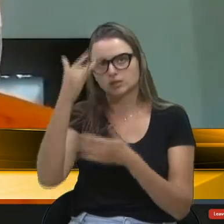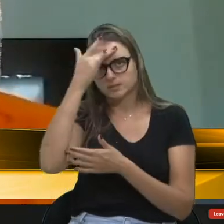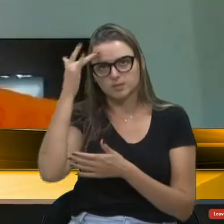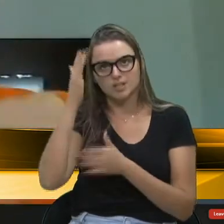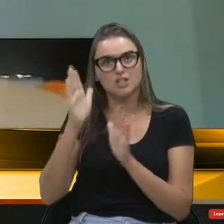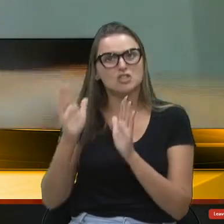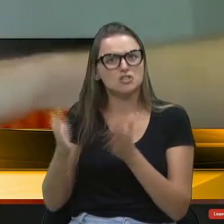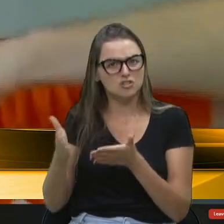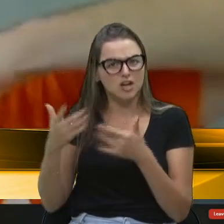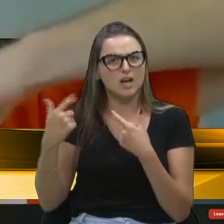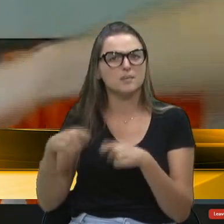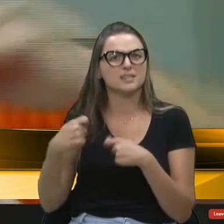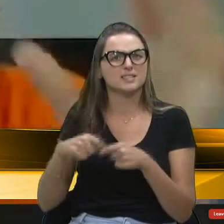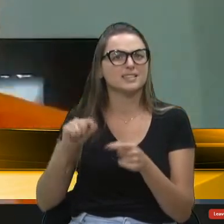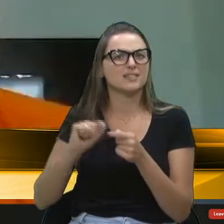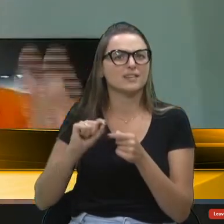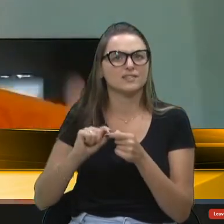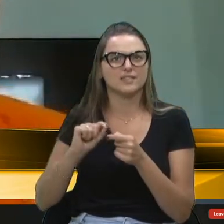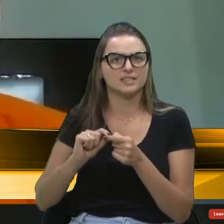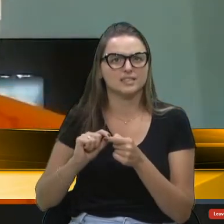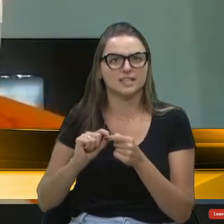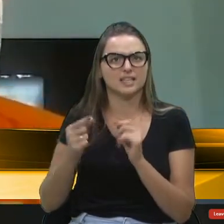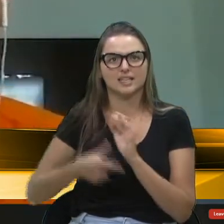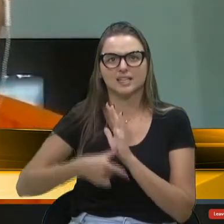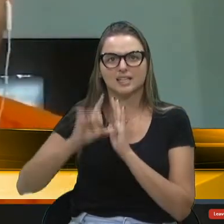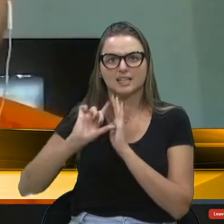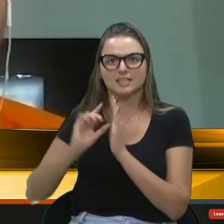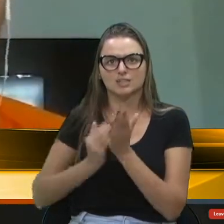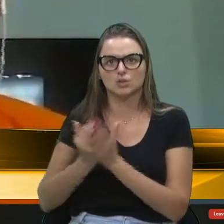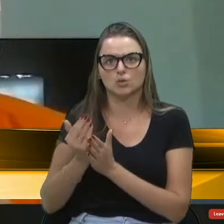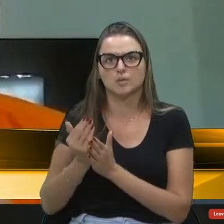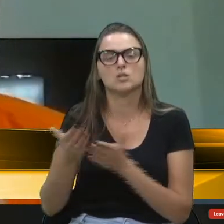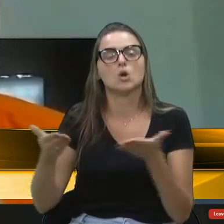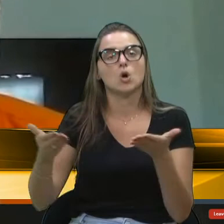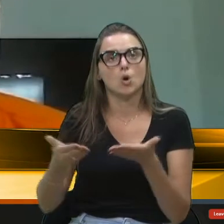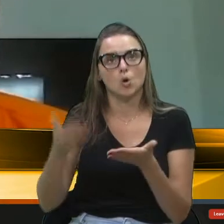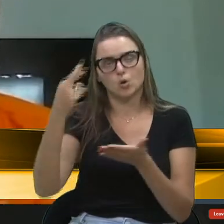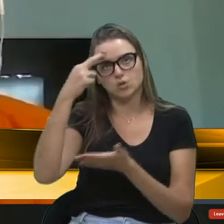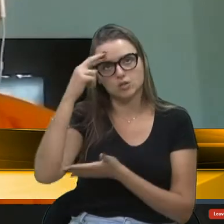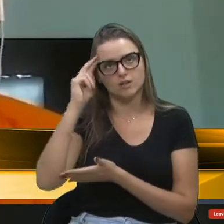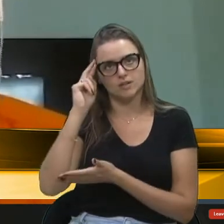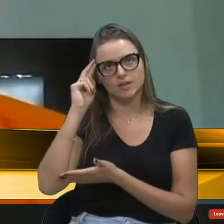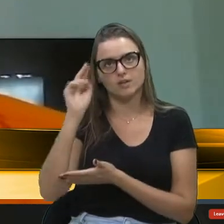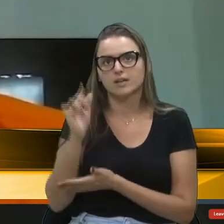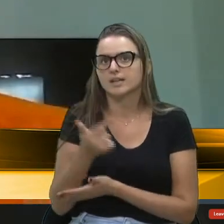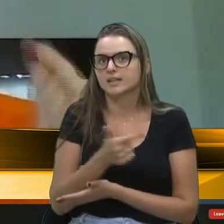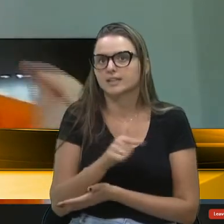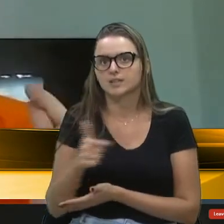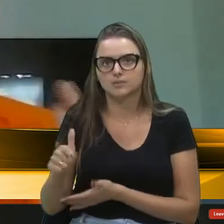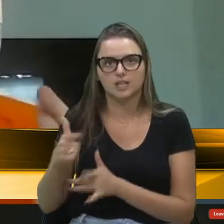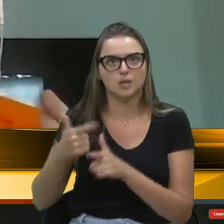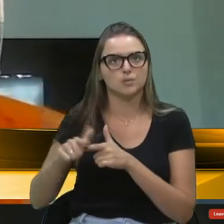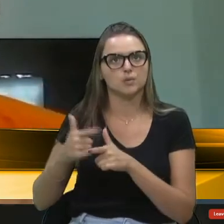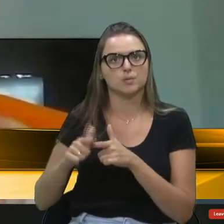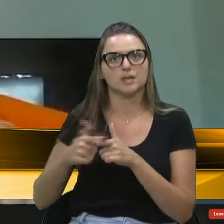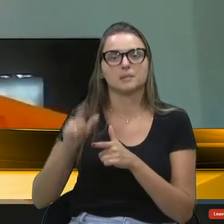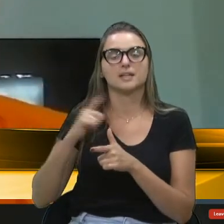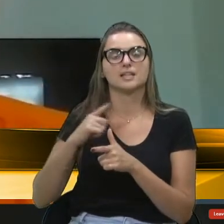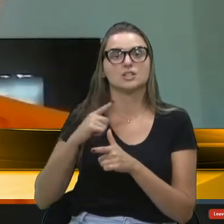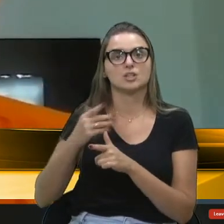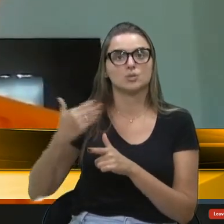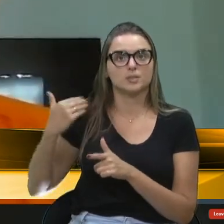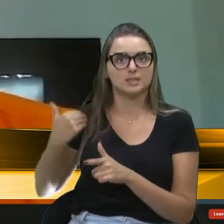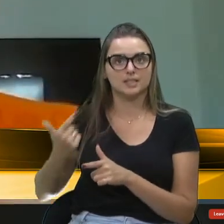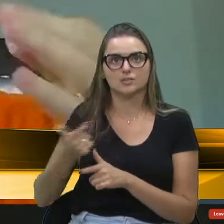ter sido métrica desde o começo. E hoje, vereador Rafael, não existe o problema que existia lá atrás de não